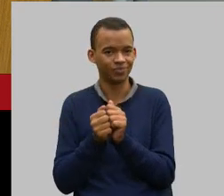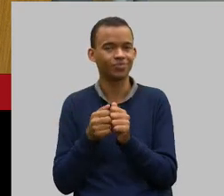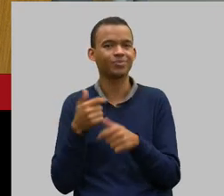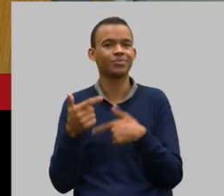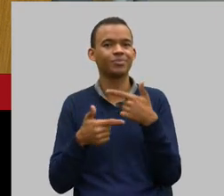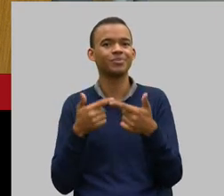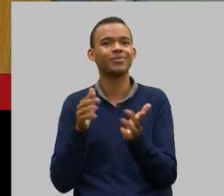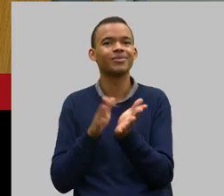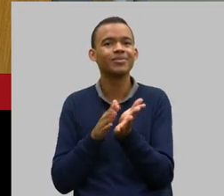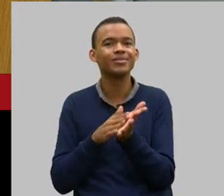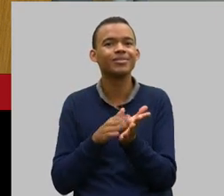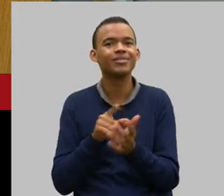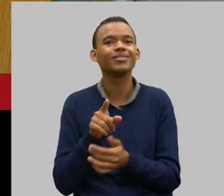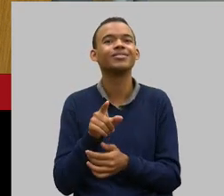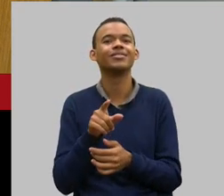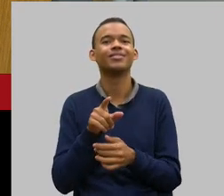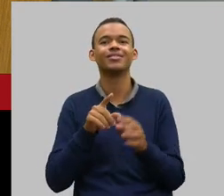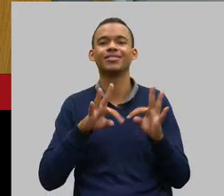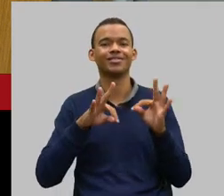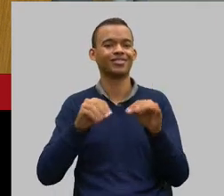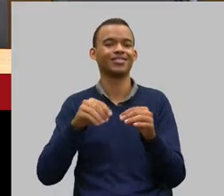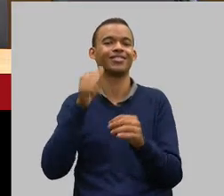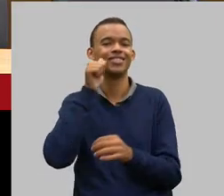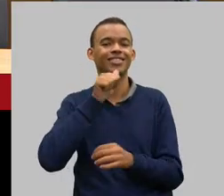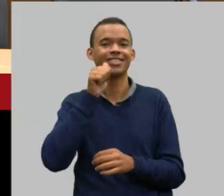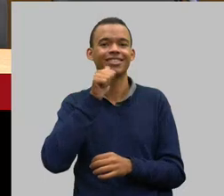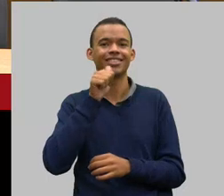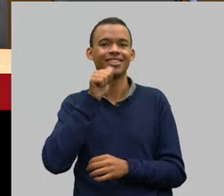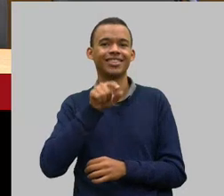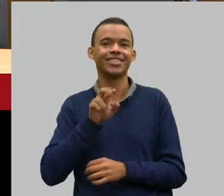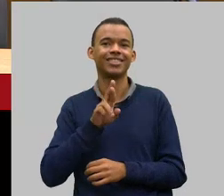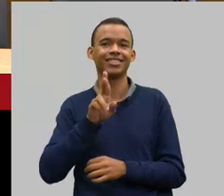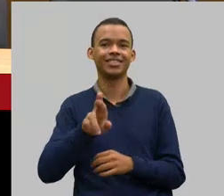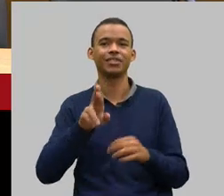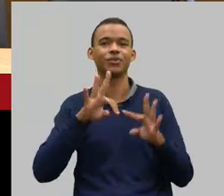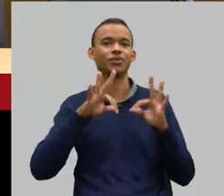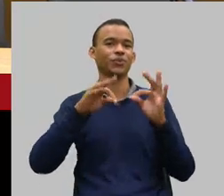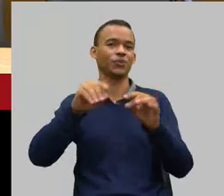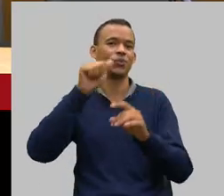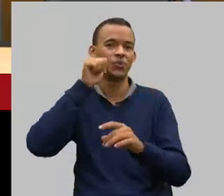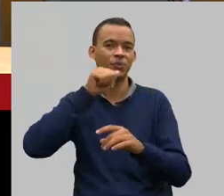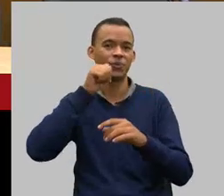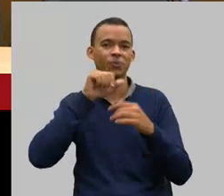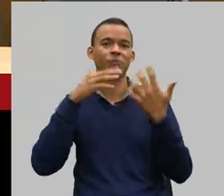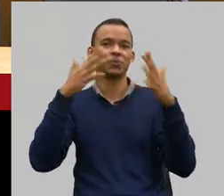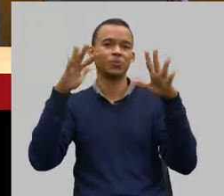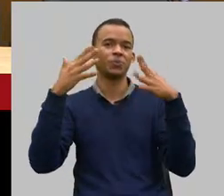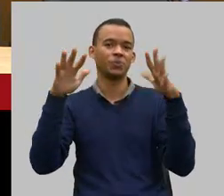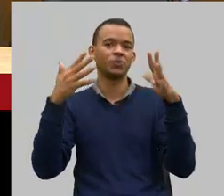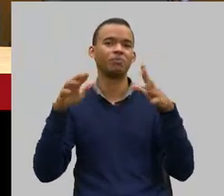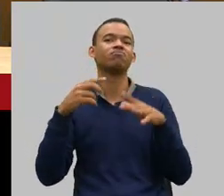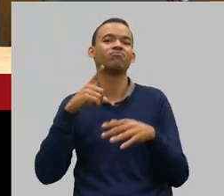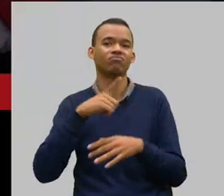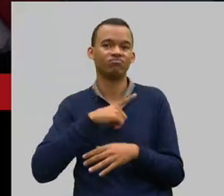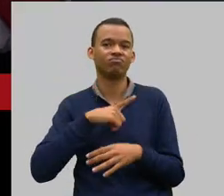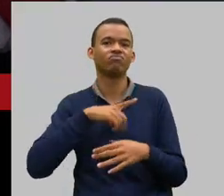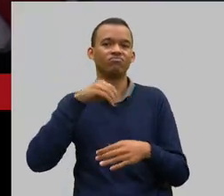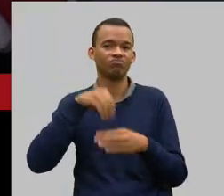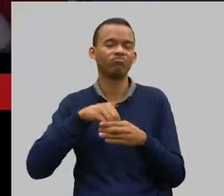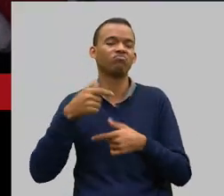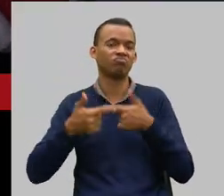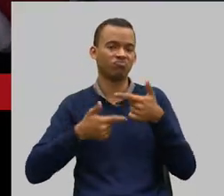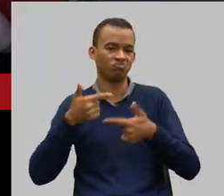se nome Luci parabenizar todas as mulheres né brilhantes né que presta esses relevantes serviço nosso